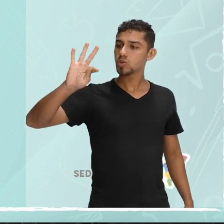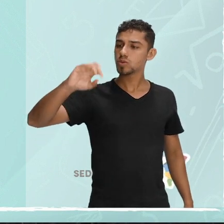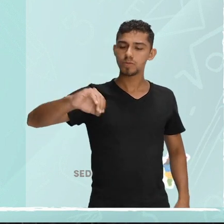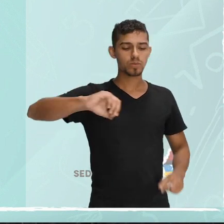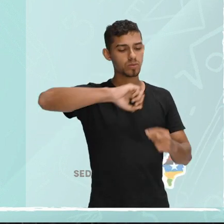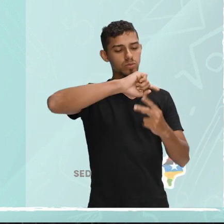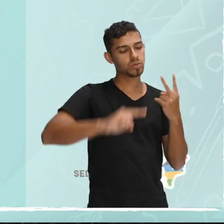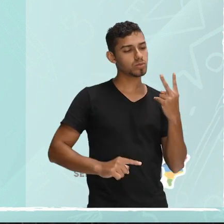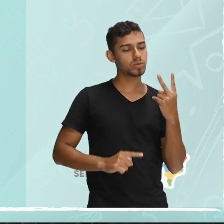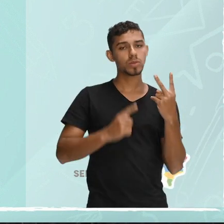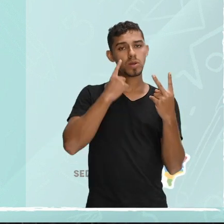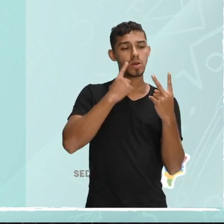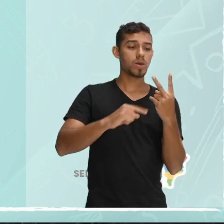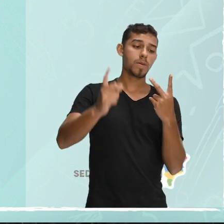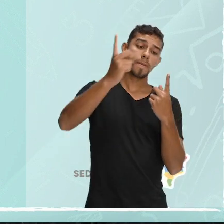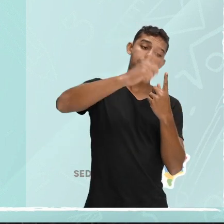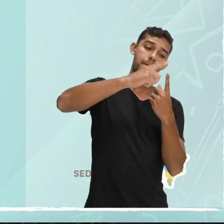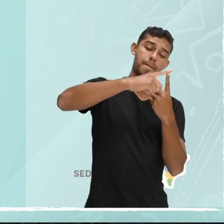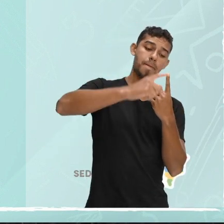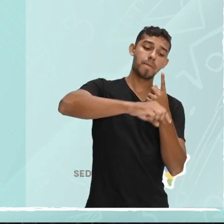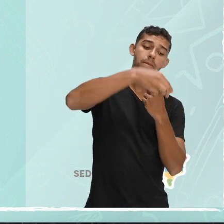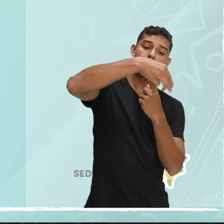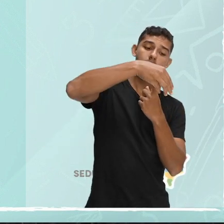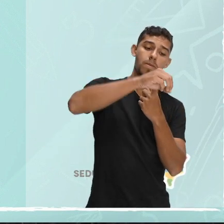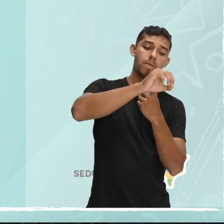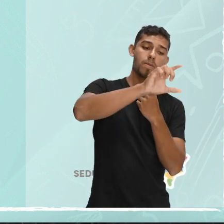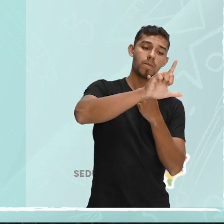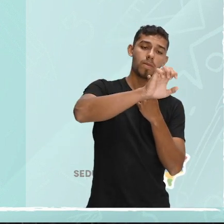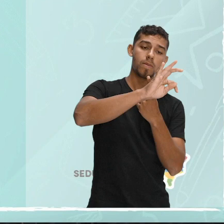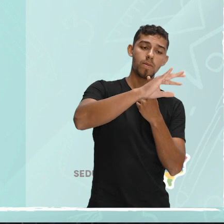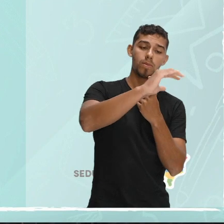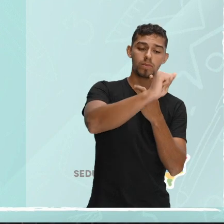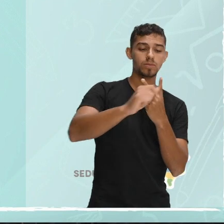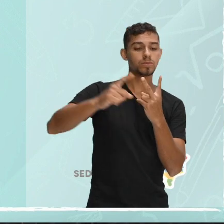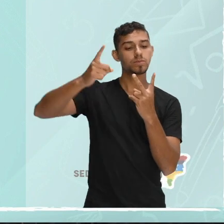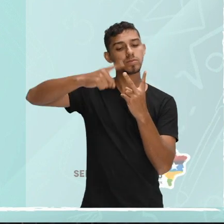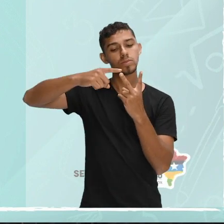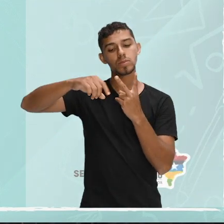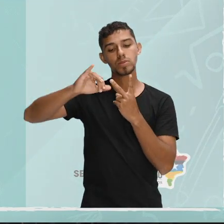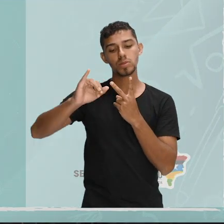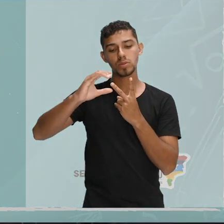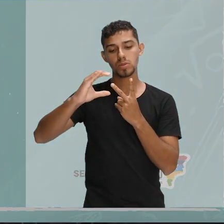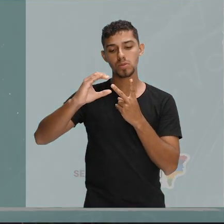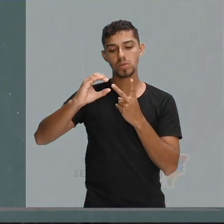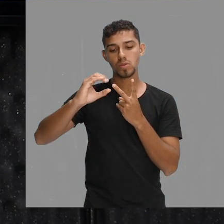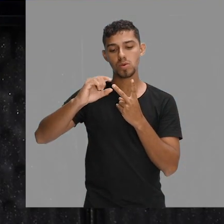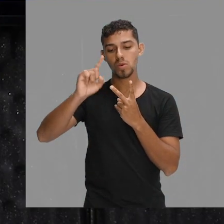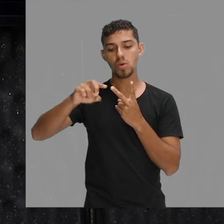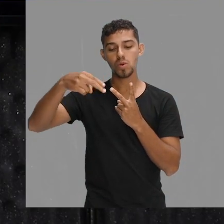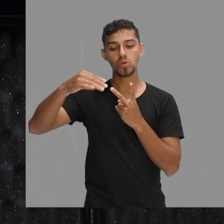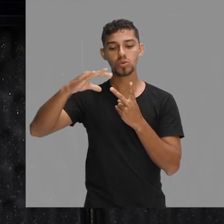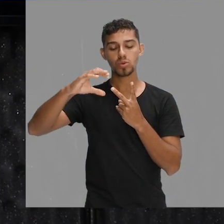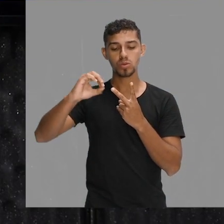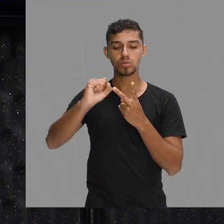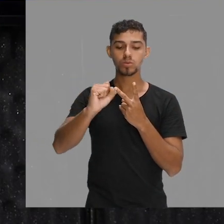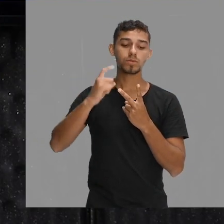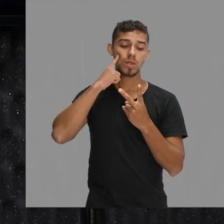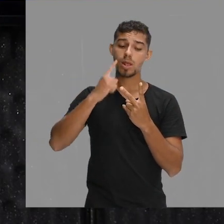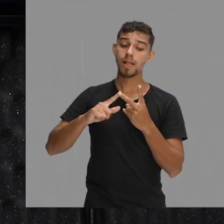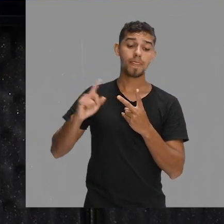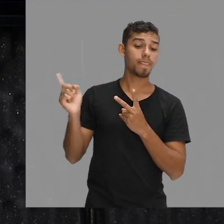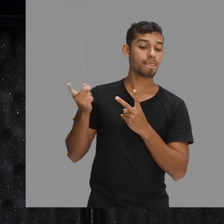de dois tipos: solutos moleculares ou solutos iônicos. Então, quando falamos de solutos